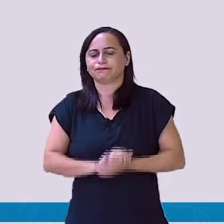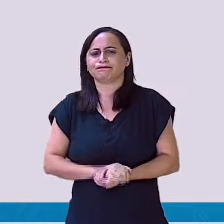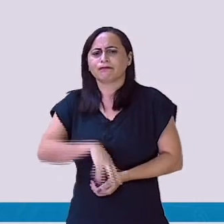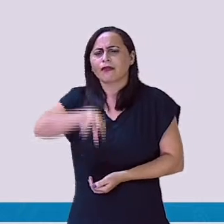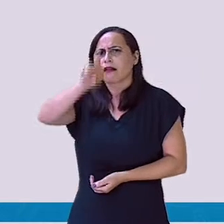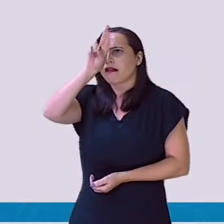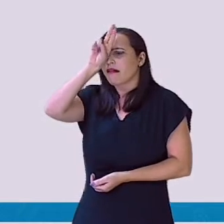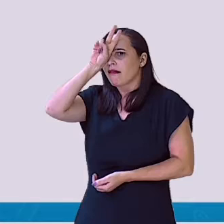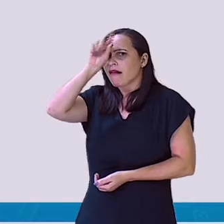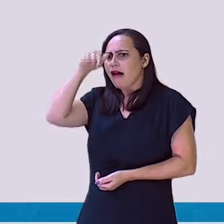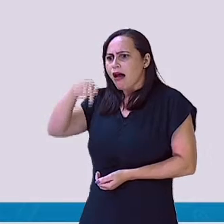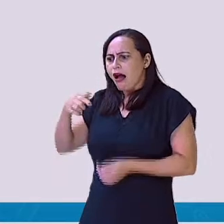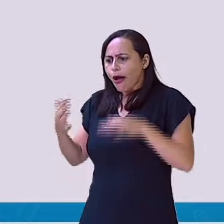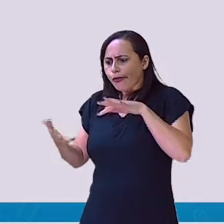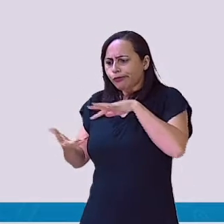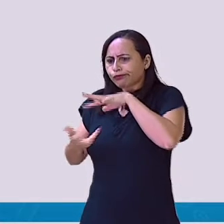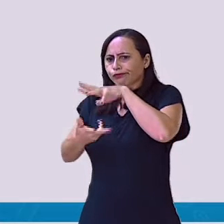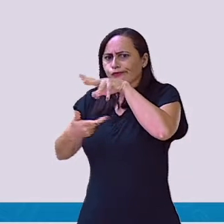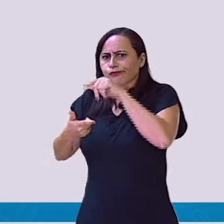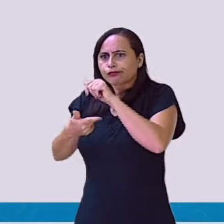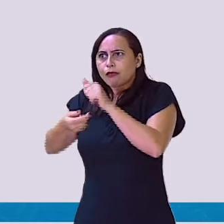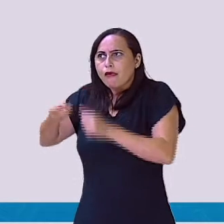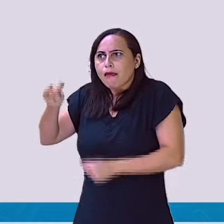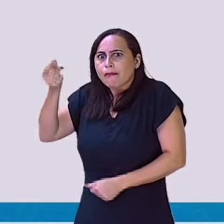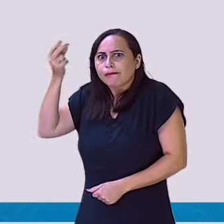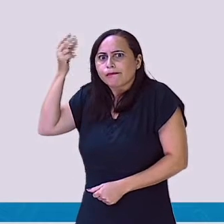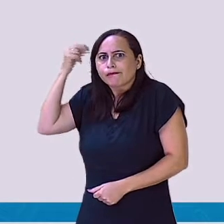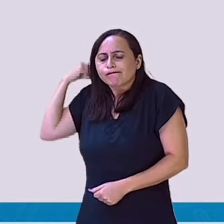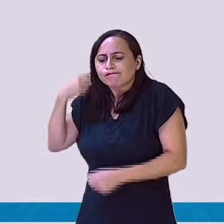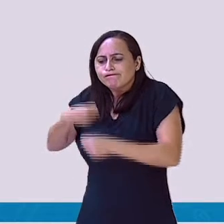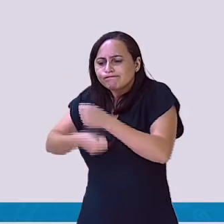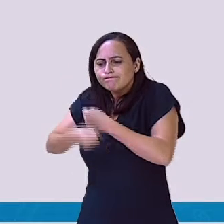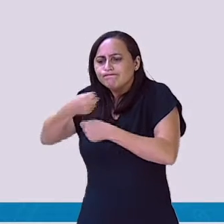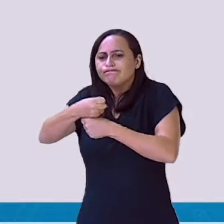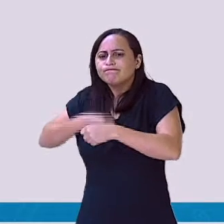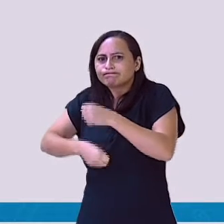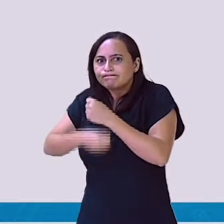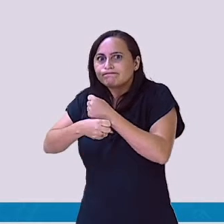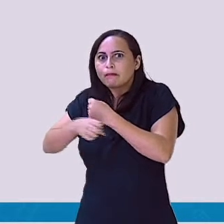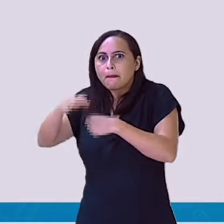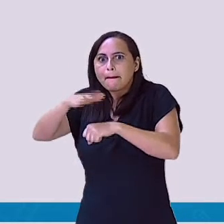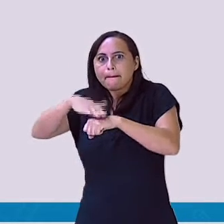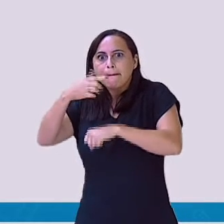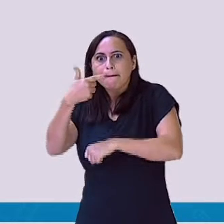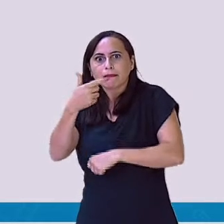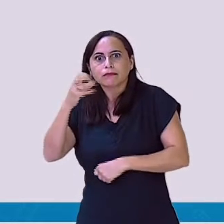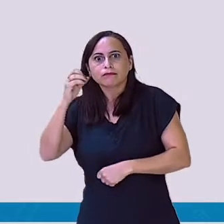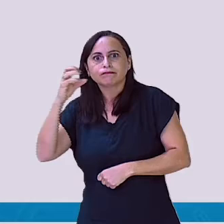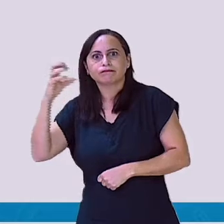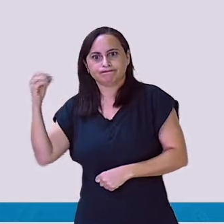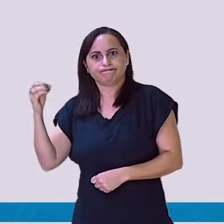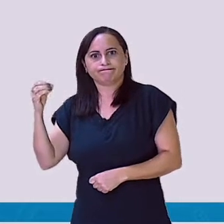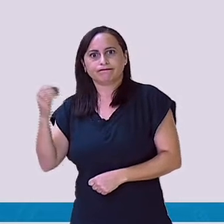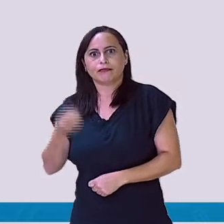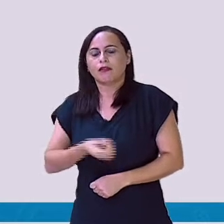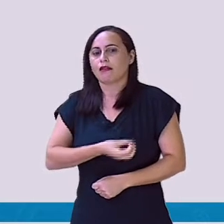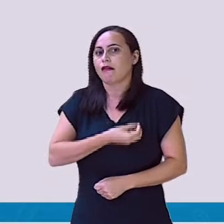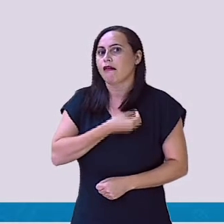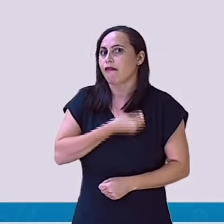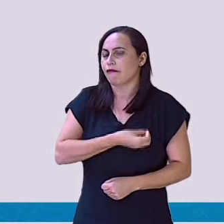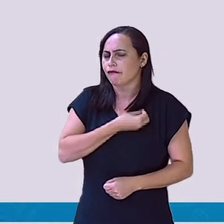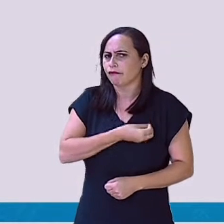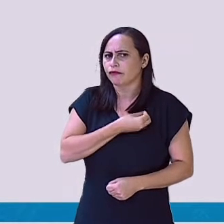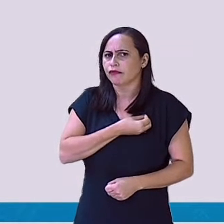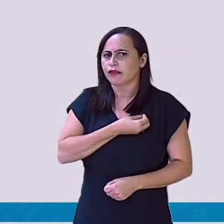há mais de 200 milhões de anos. Sobrevivem tanto no deserto como nos